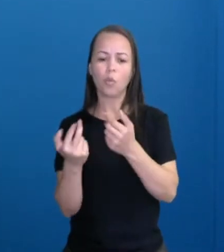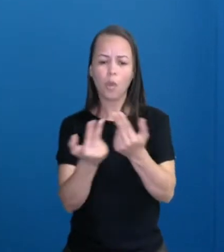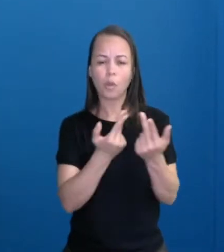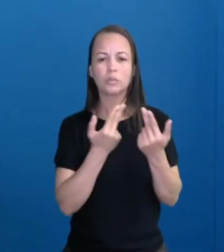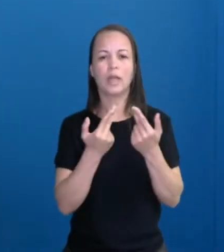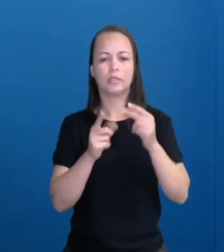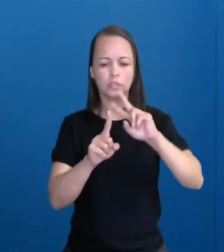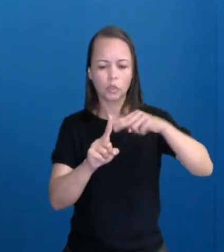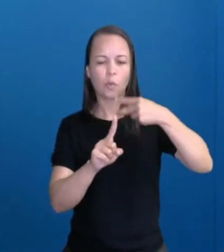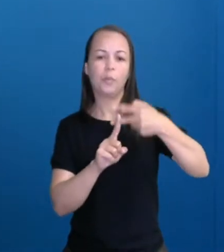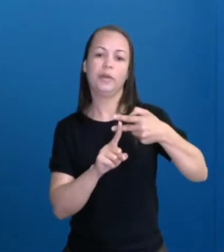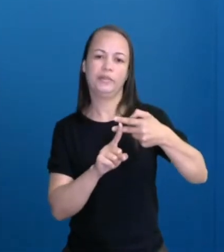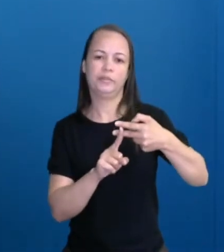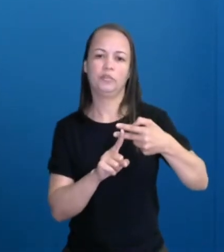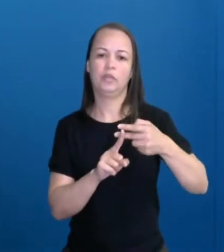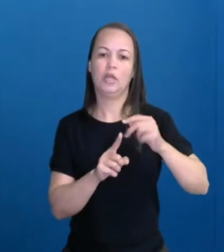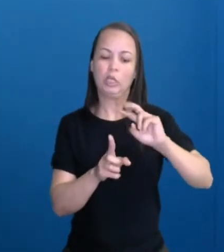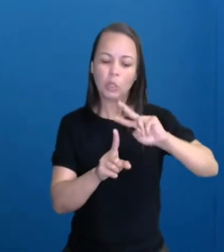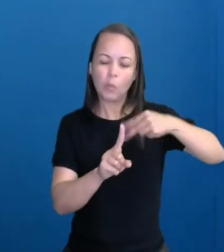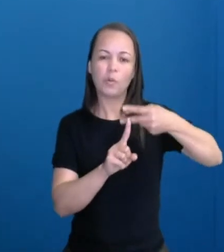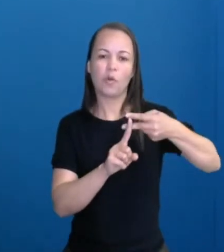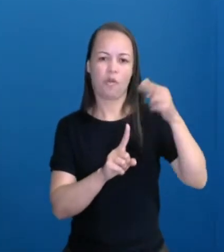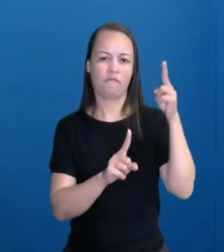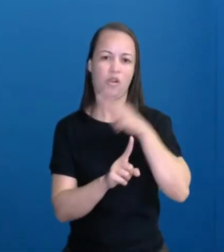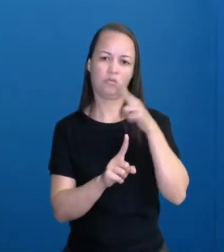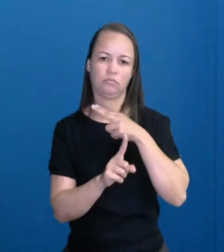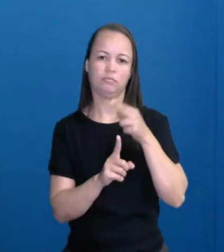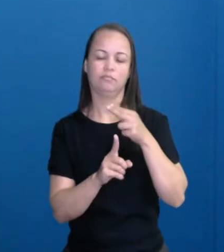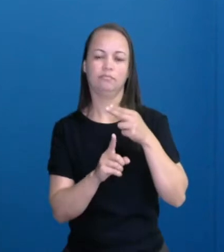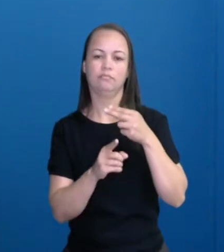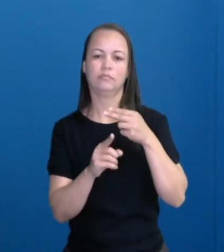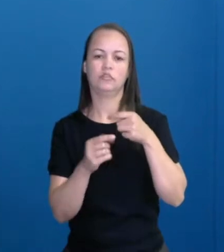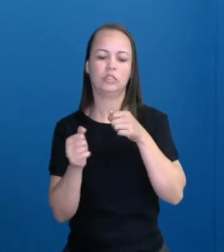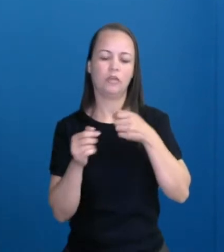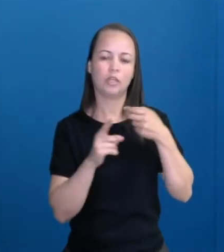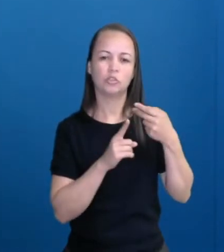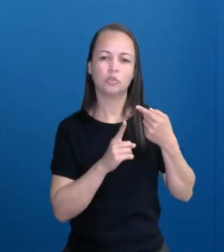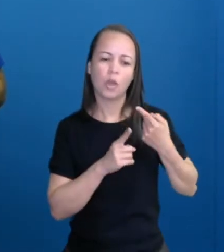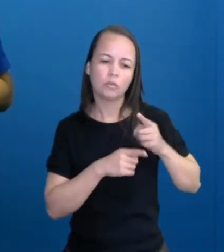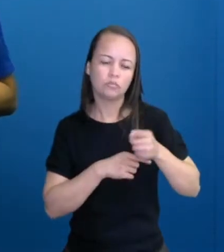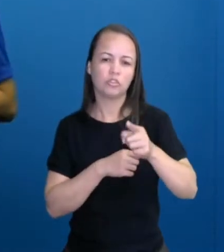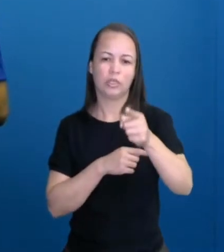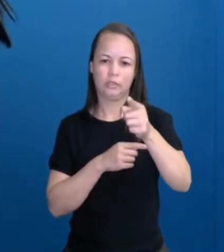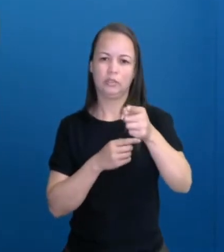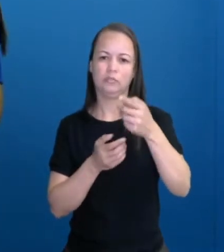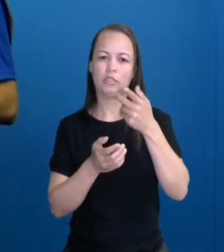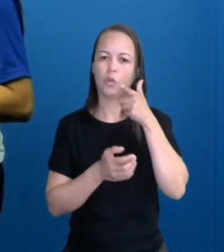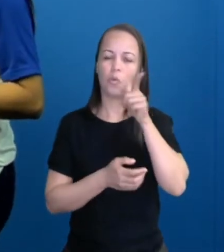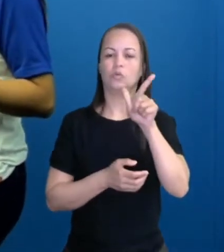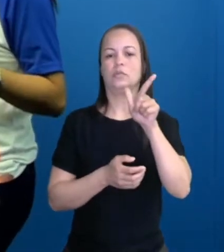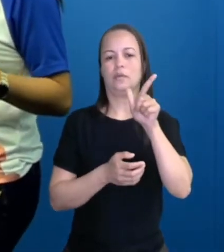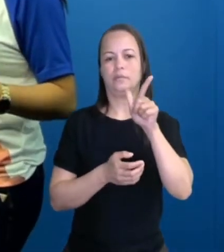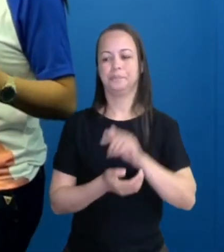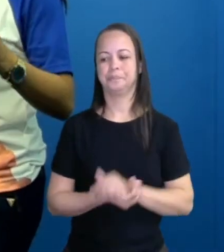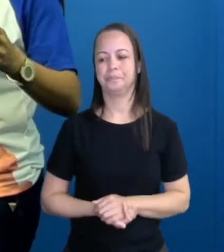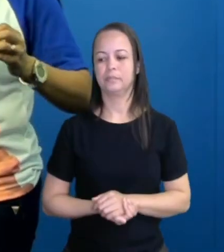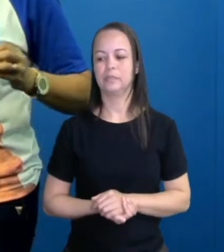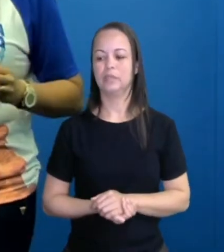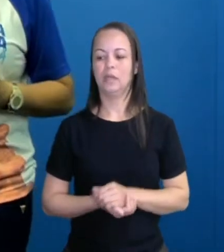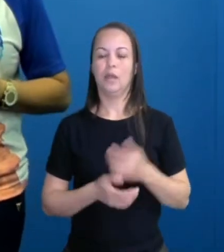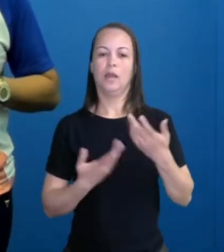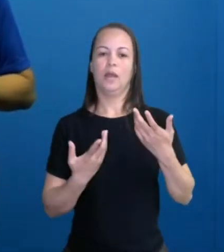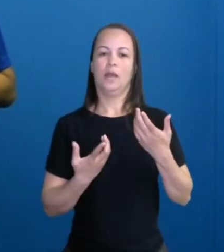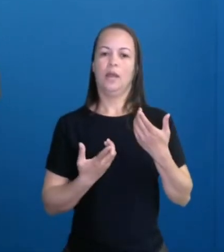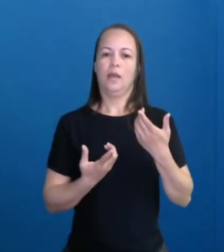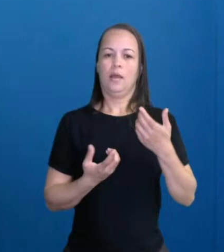comportamento, dobrando. Dobrou a velocidade, você vai dobrar a distância que você consegue percorrer, tá bom? A área e o